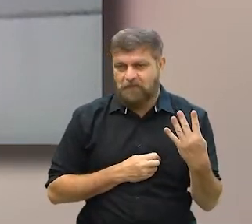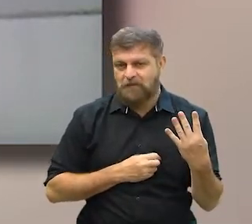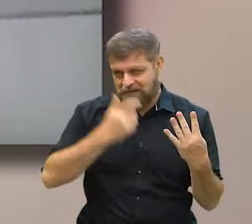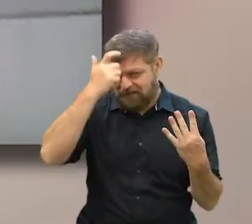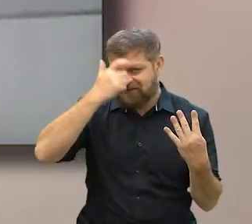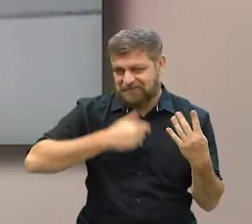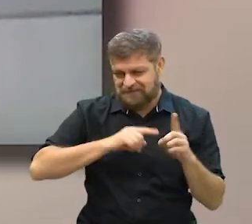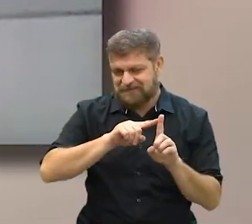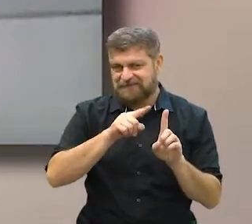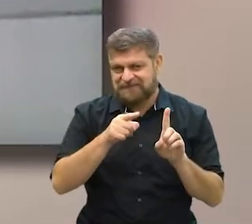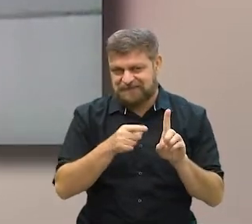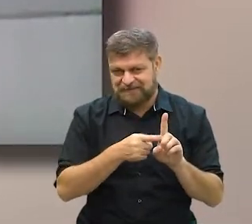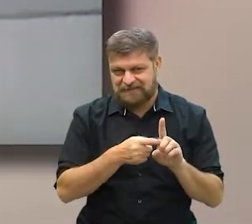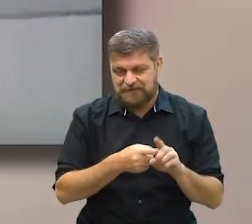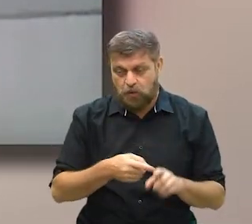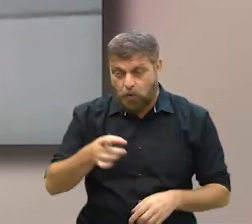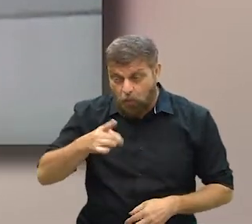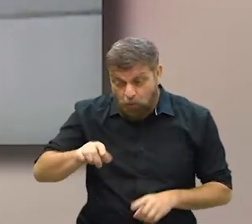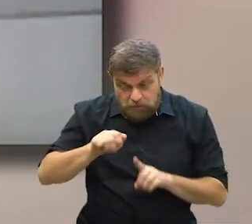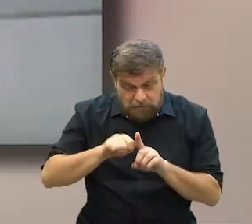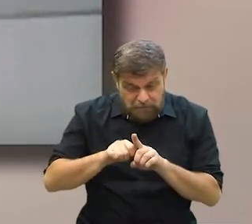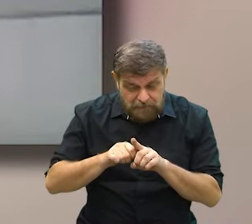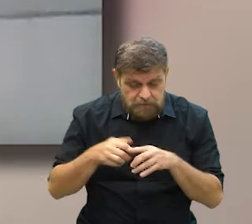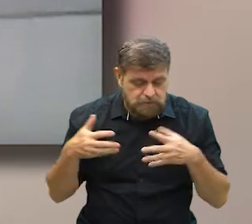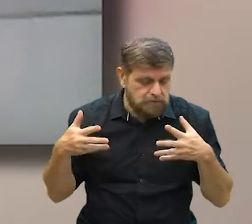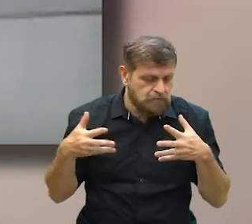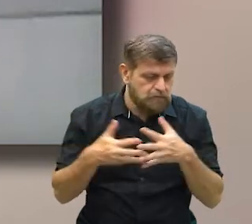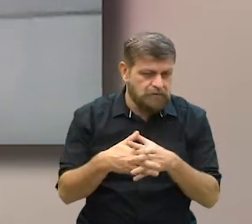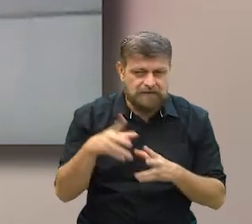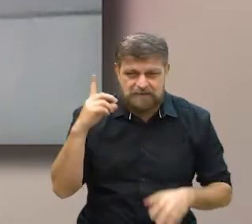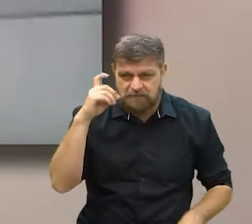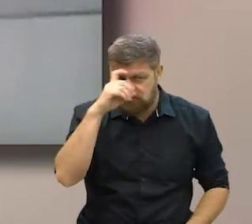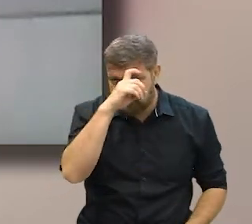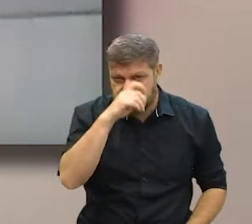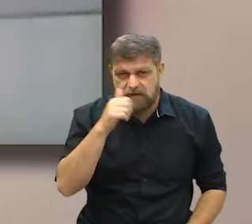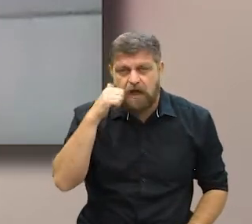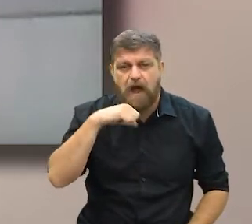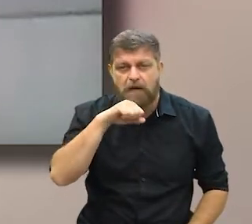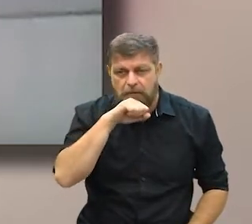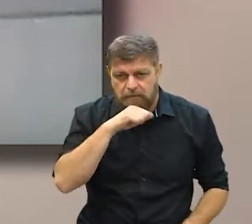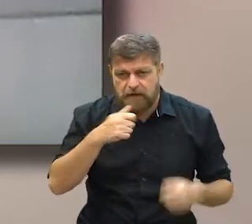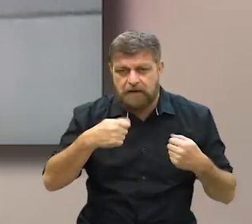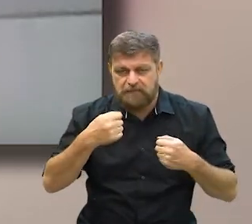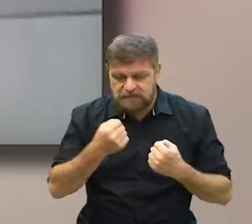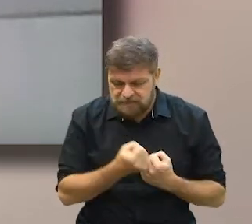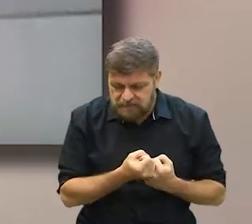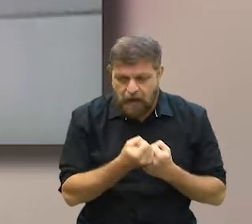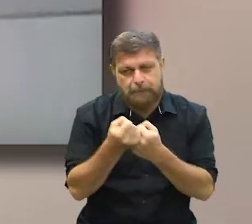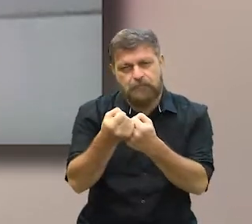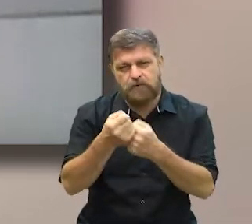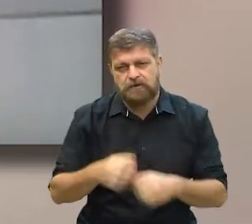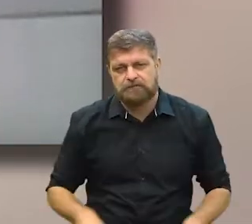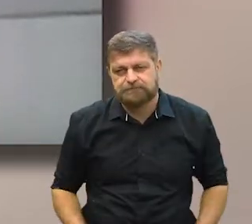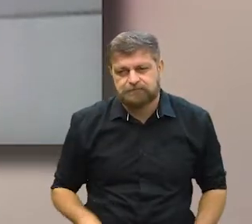gestação, assim, só por Deus, eu tive 4 gestações e O último mês é, assim, complicado. É